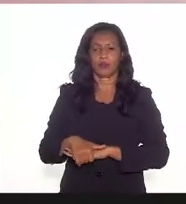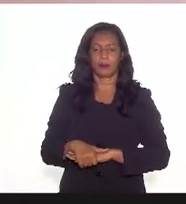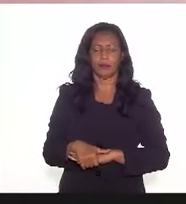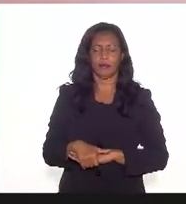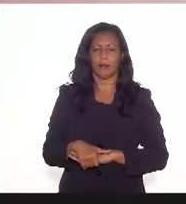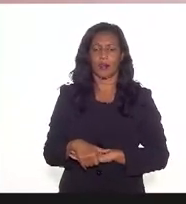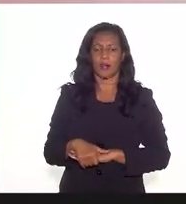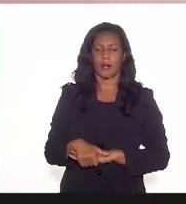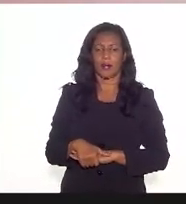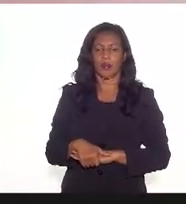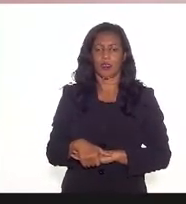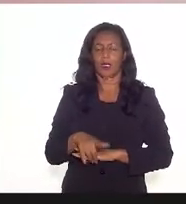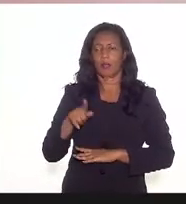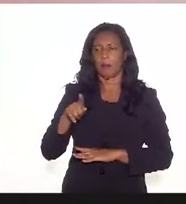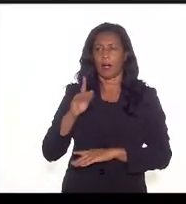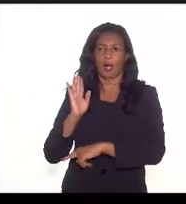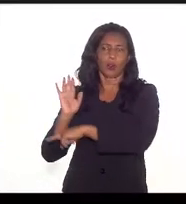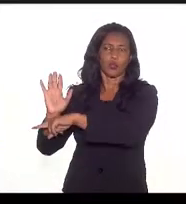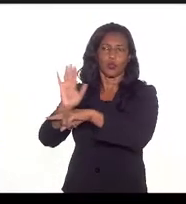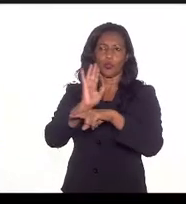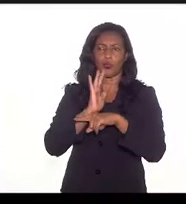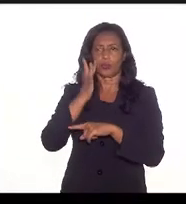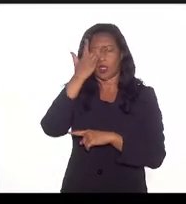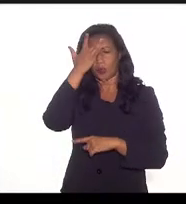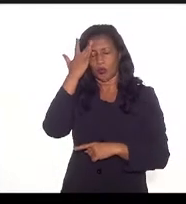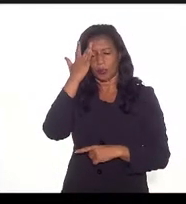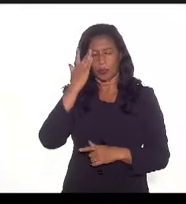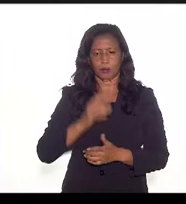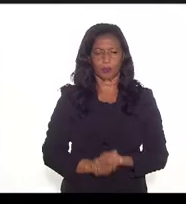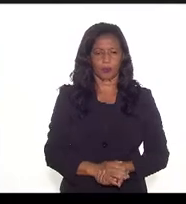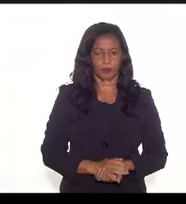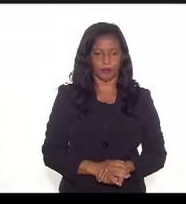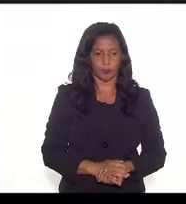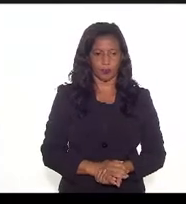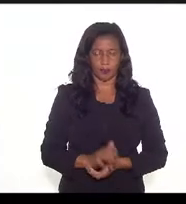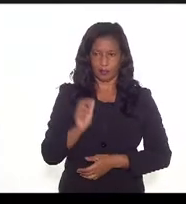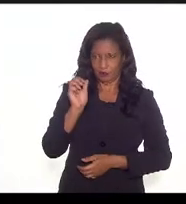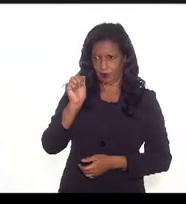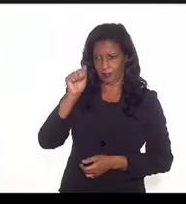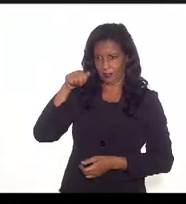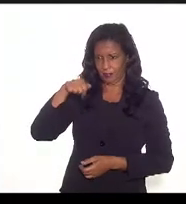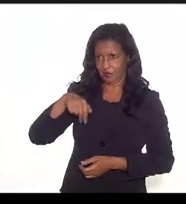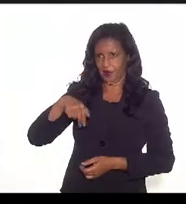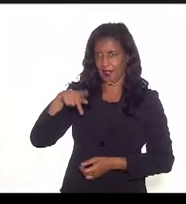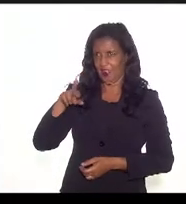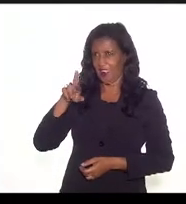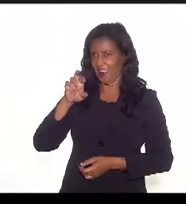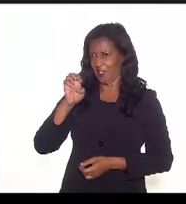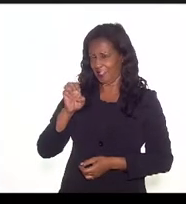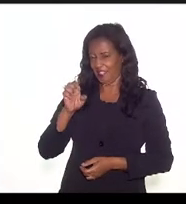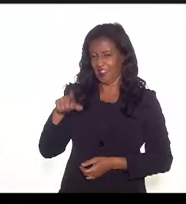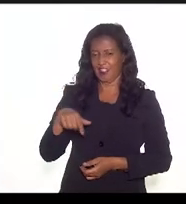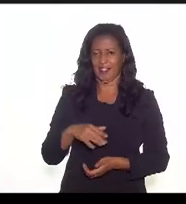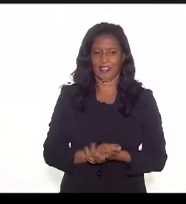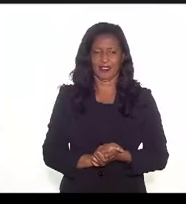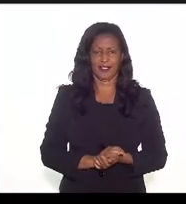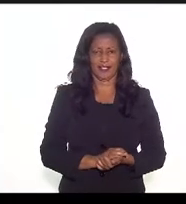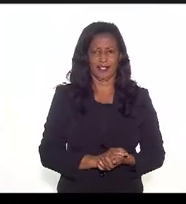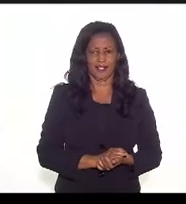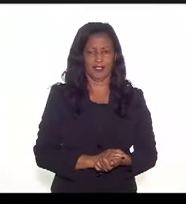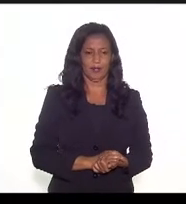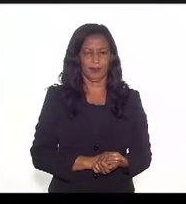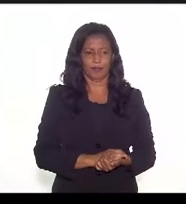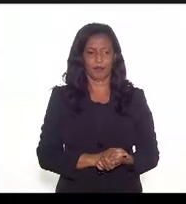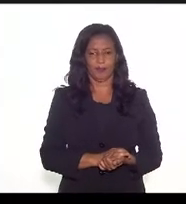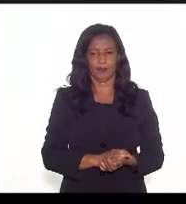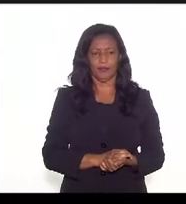micro, esse público do Supera. O André, por que você não aproveita? Já vou passar para o secretário. Presidente, deputado. Espera, só para saudar aqui a todos.